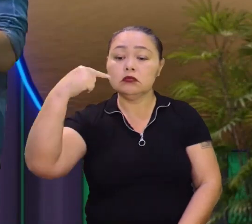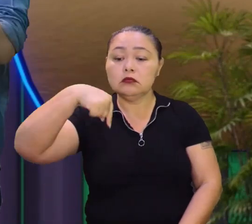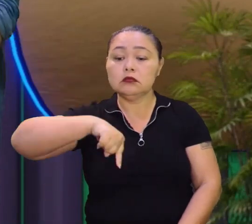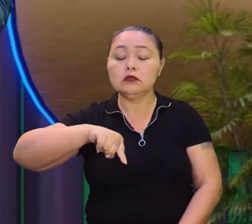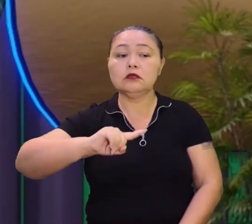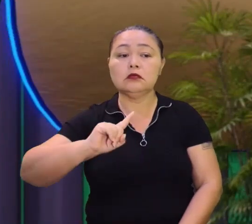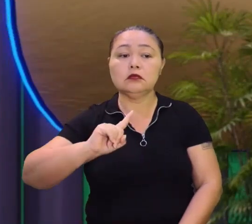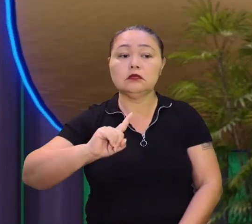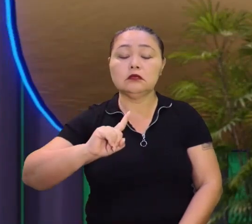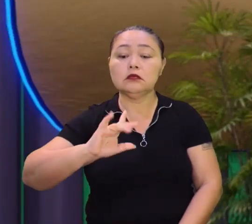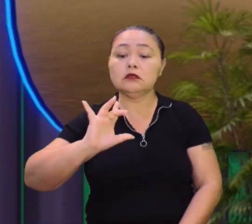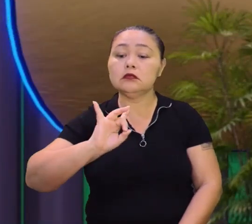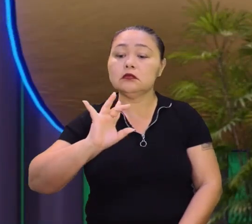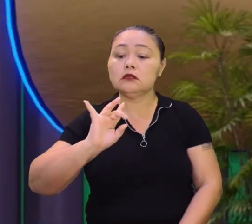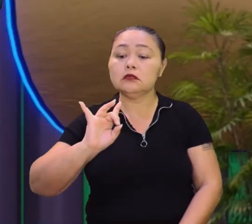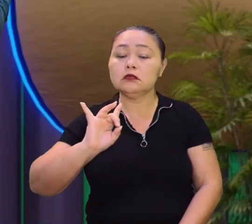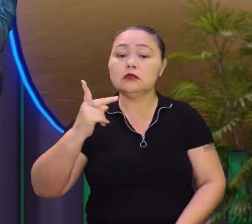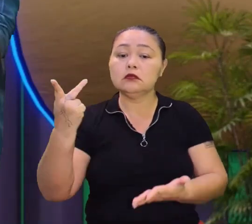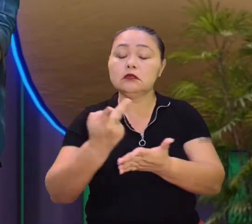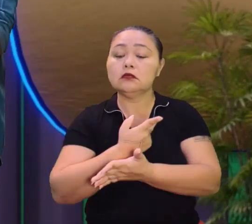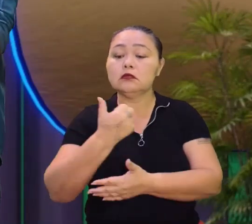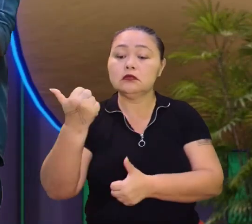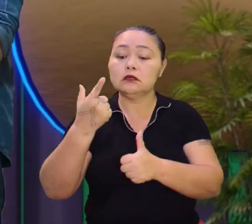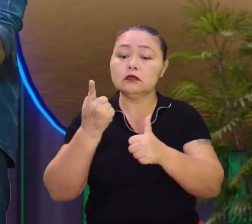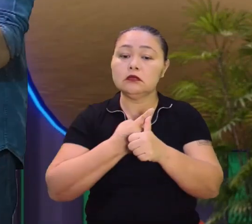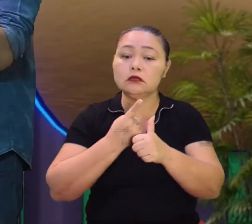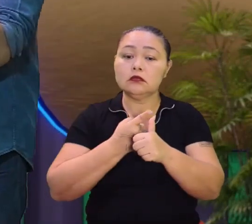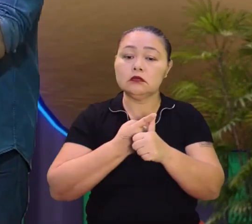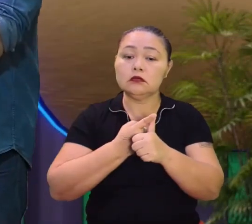aqui. São fenômenos que acontecem